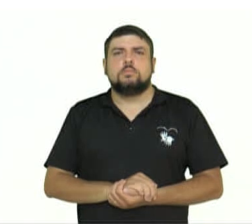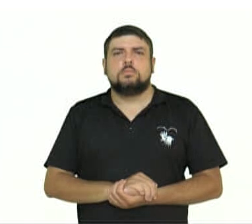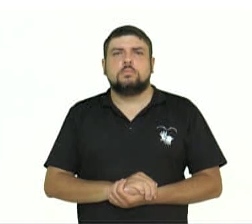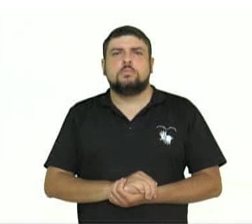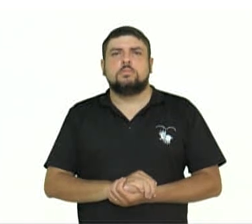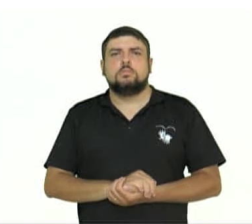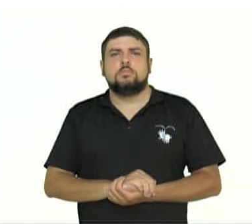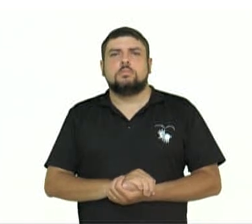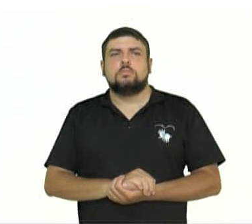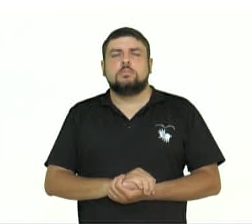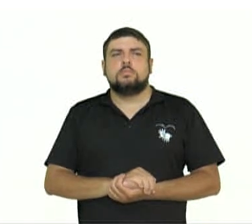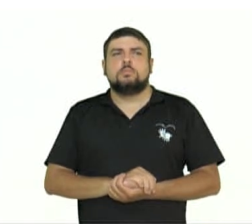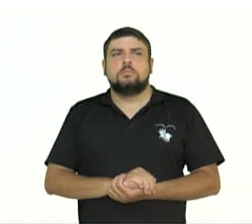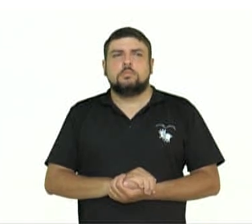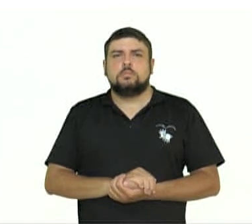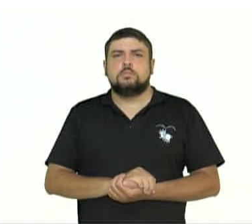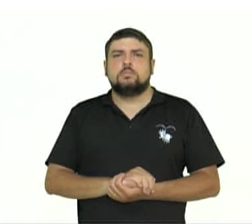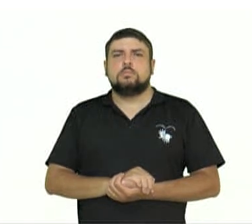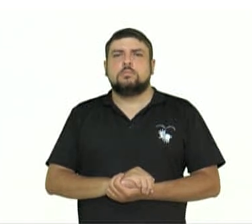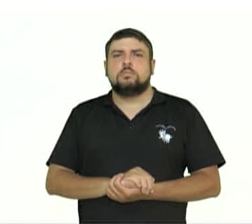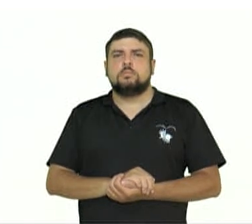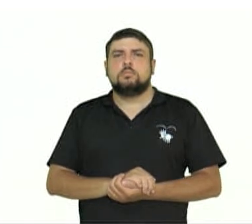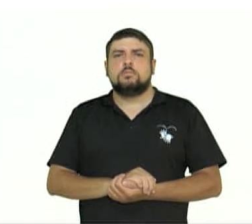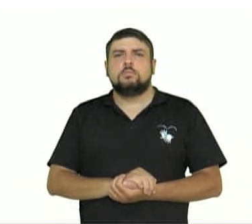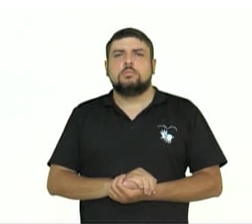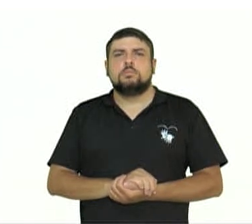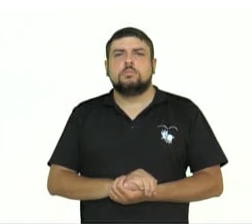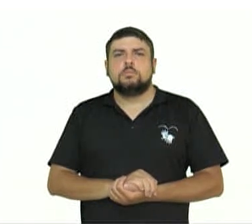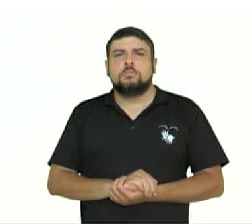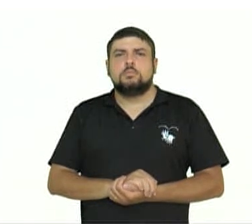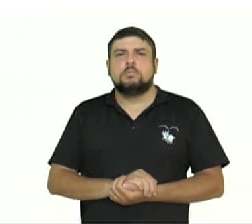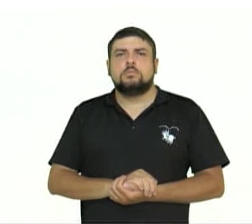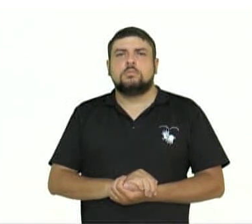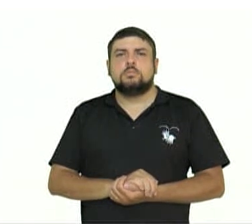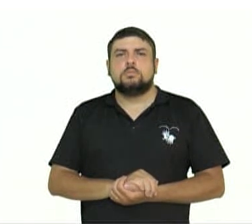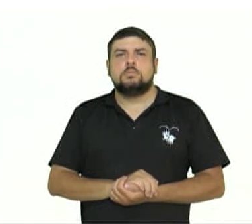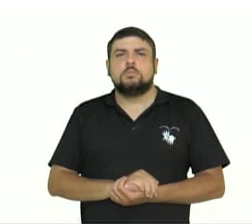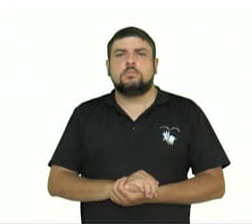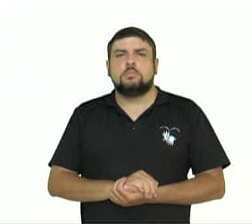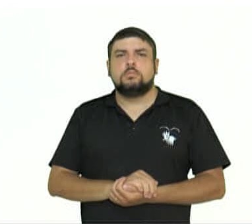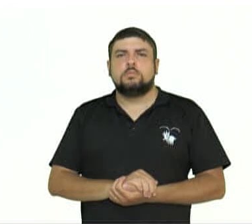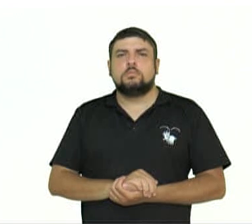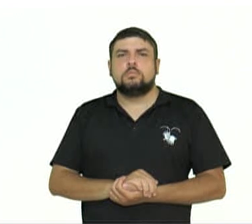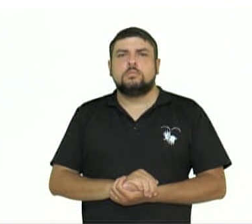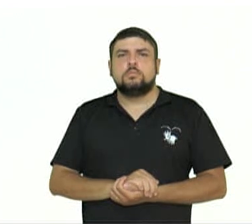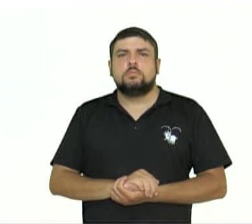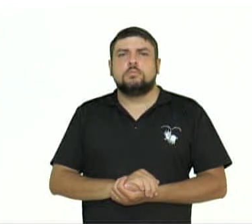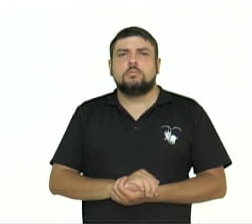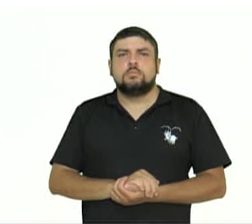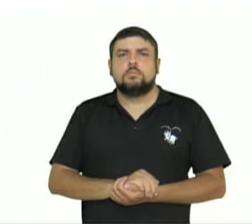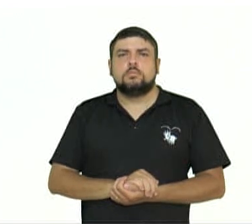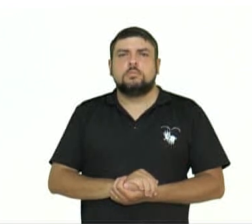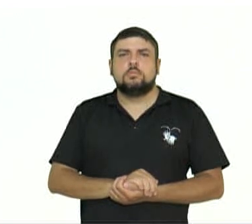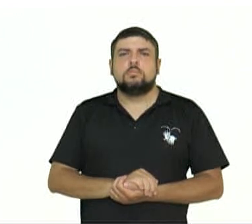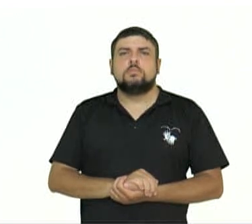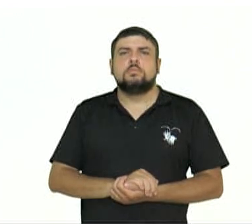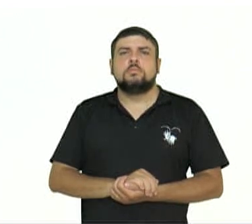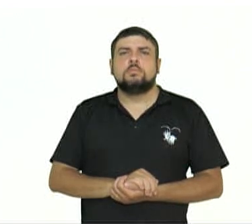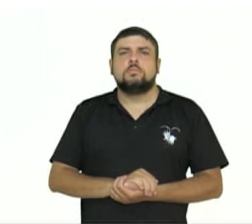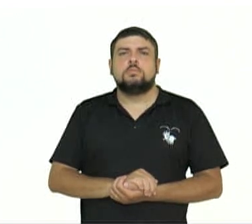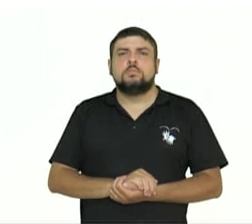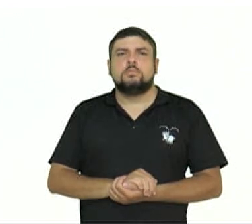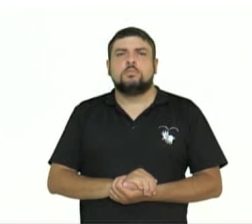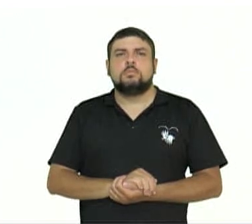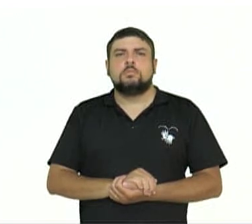temos aí o adjetivo cómoda. Bien. En el fútbol, los balones son siempre redondos.